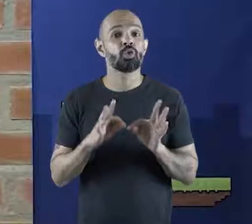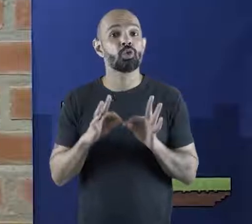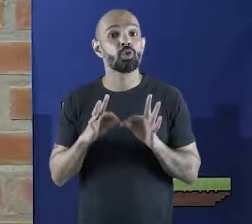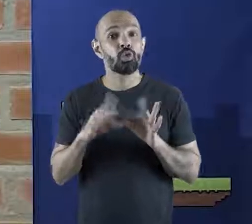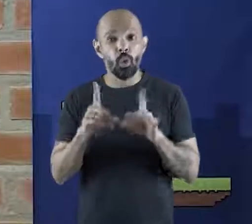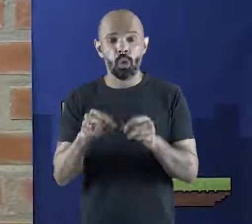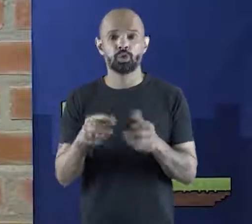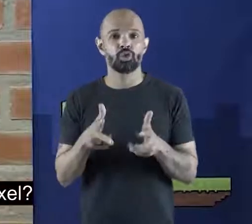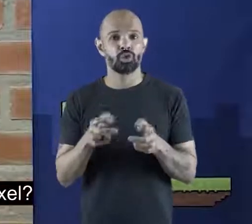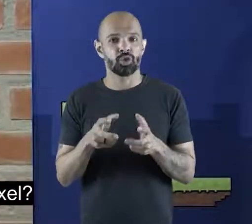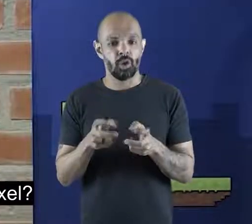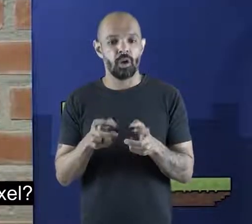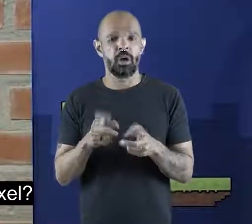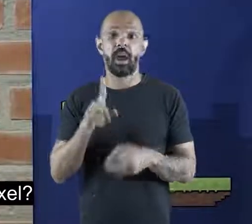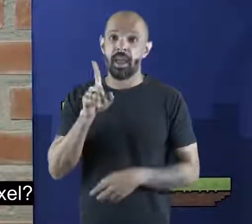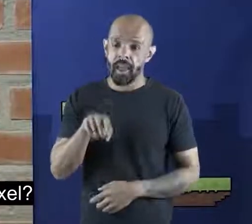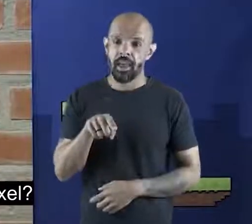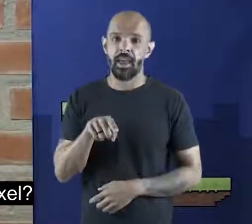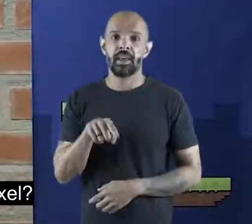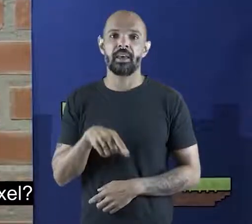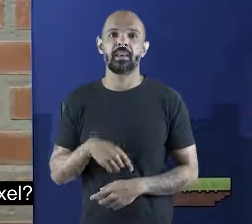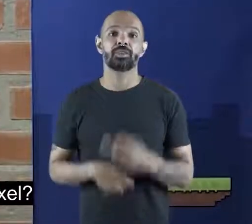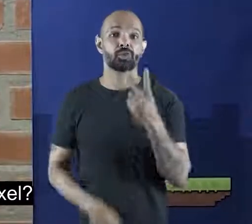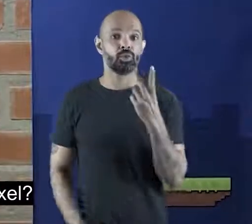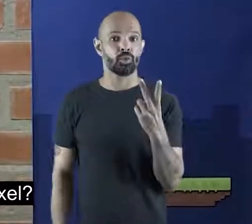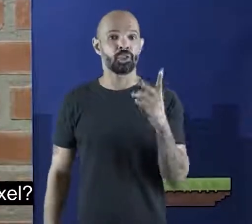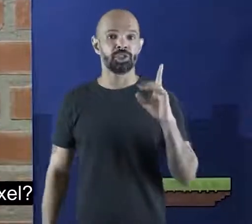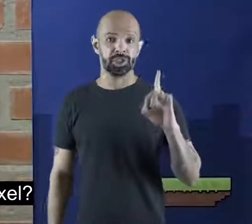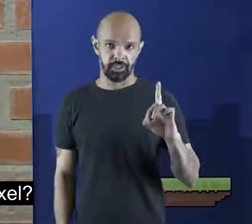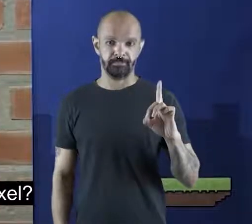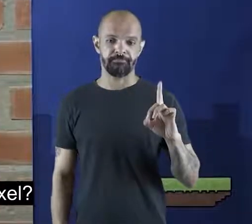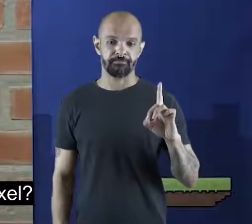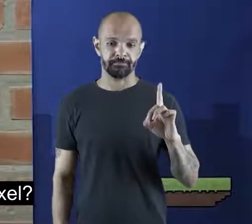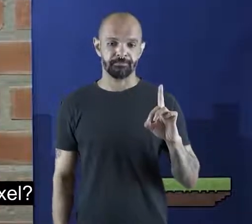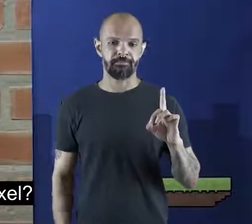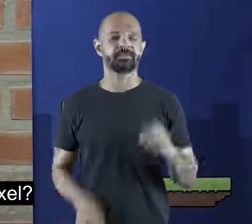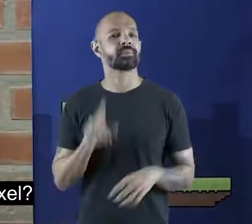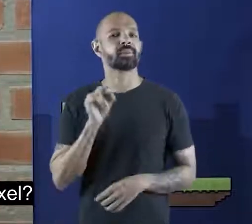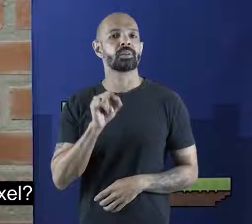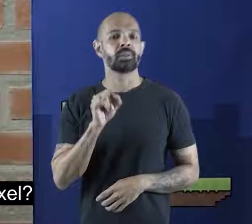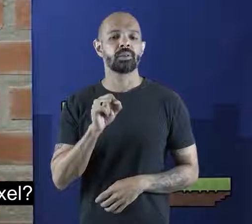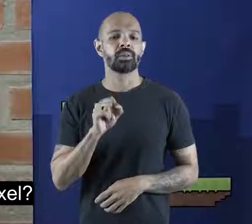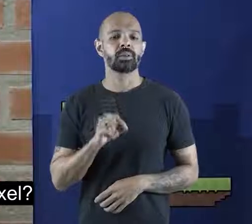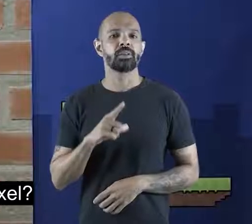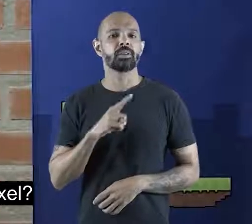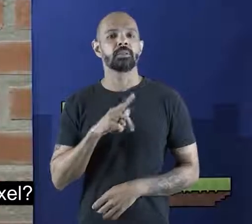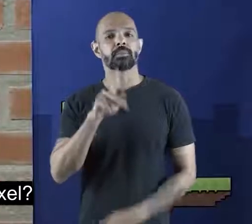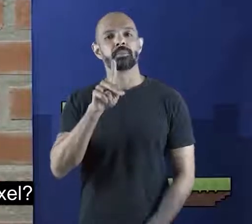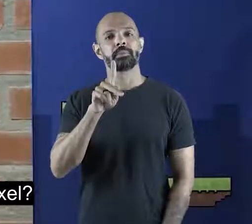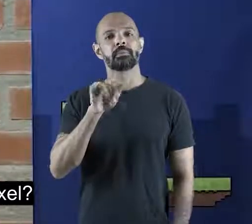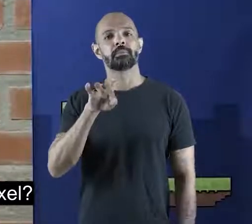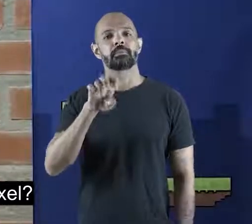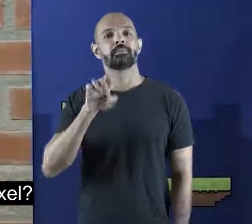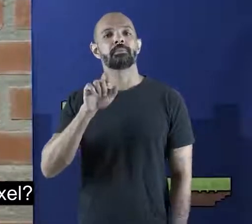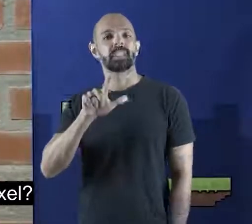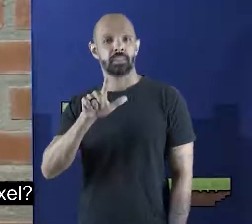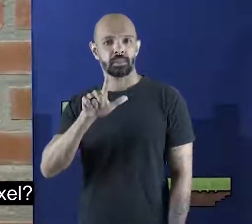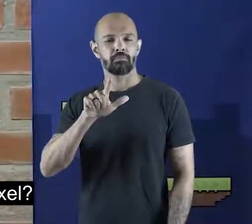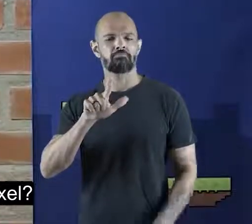os nossos jogos eram jogos 2D. Eles eram baseados em pixels,